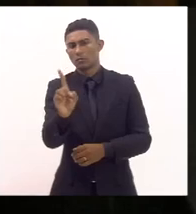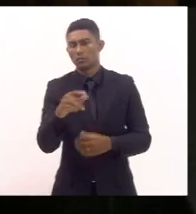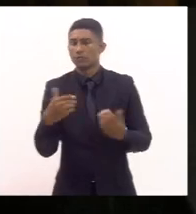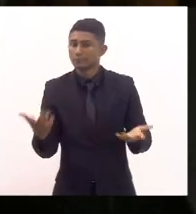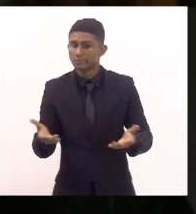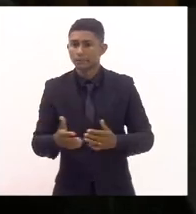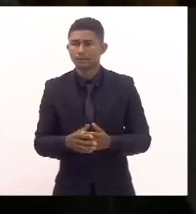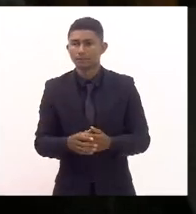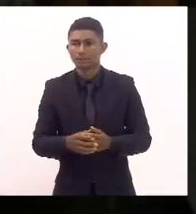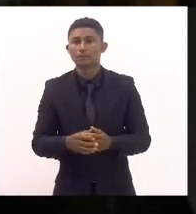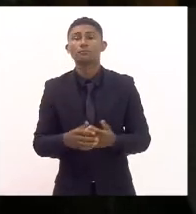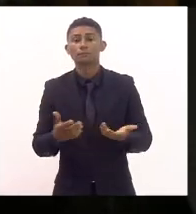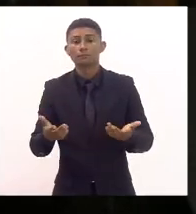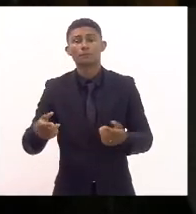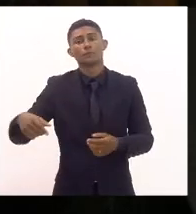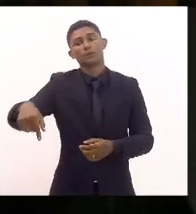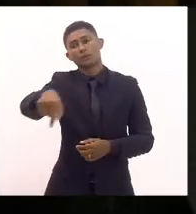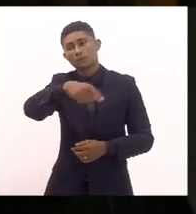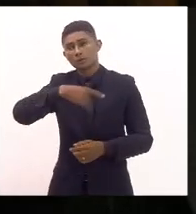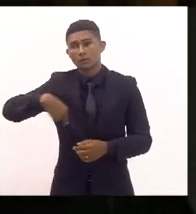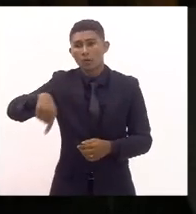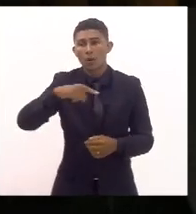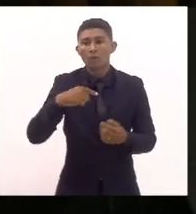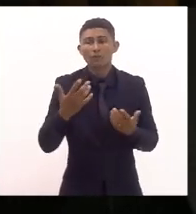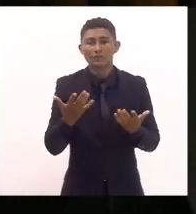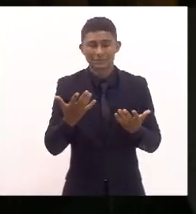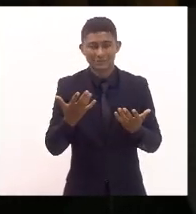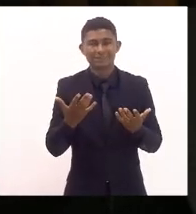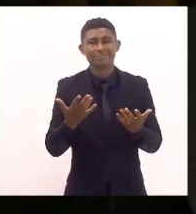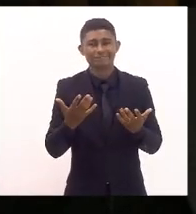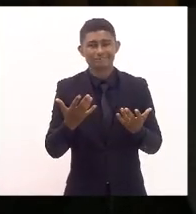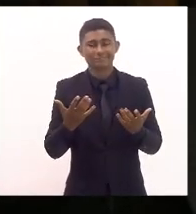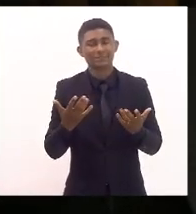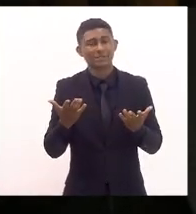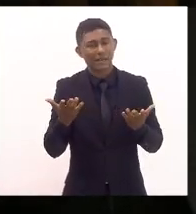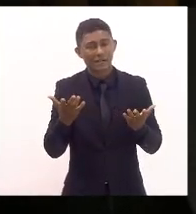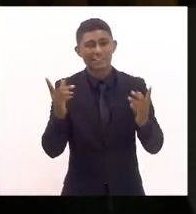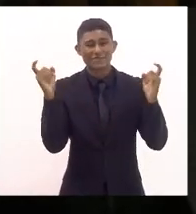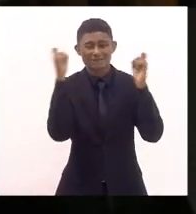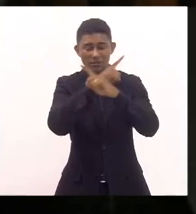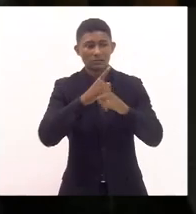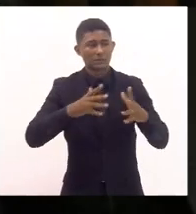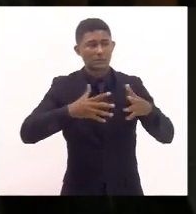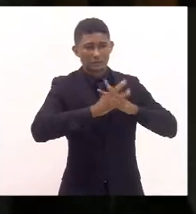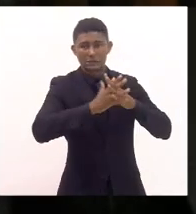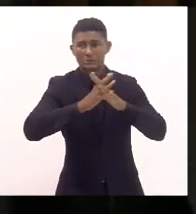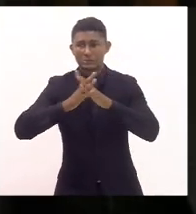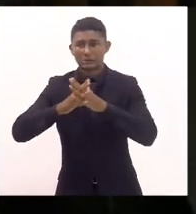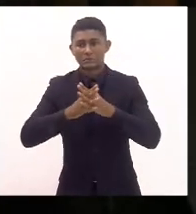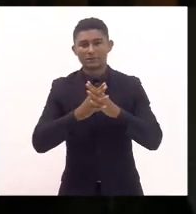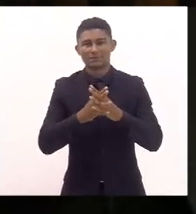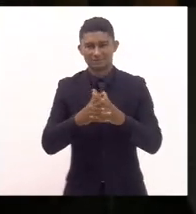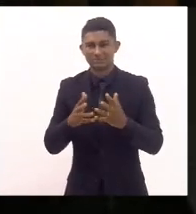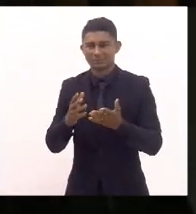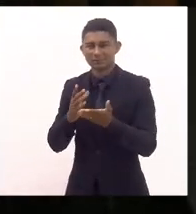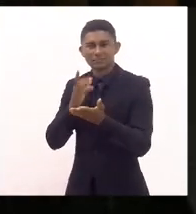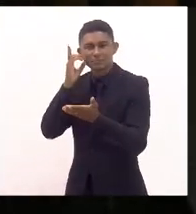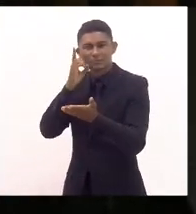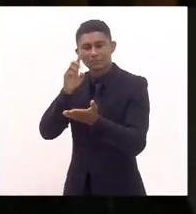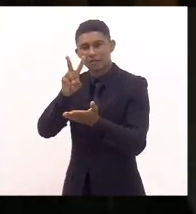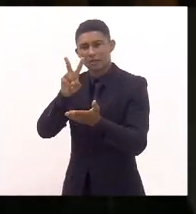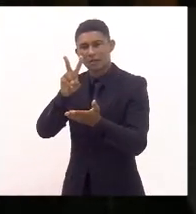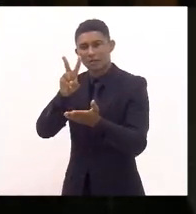simplório que nós estamos envolvidos Deputado waldeck o senhor que gosta